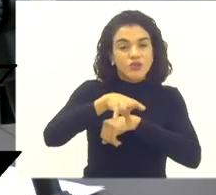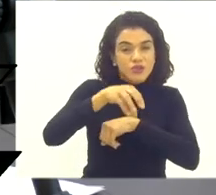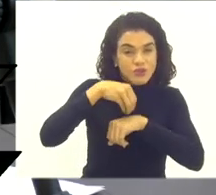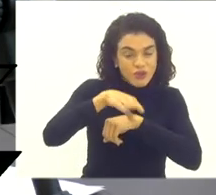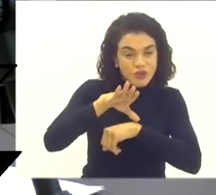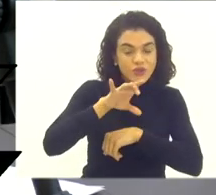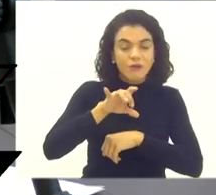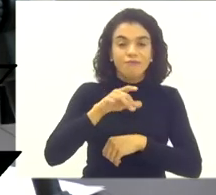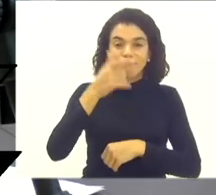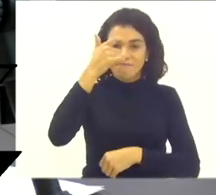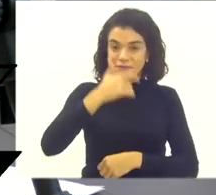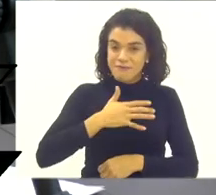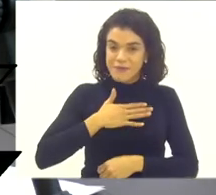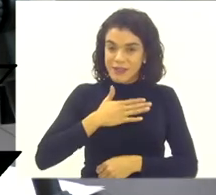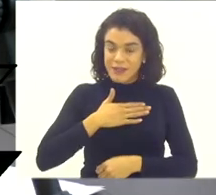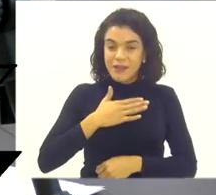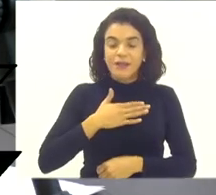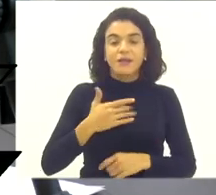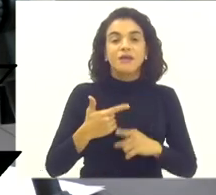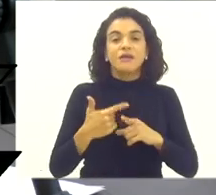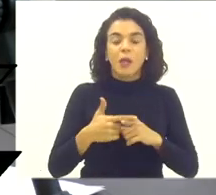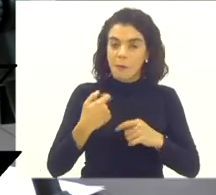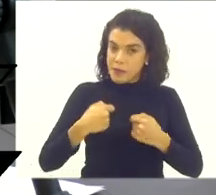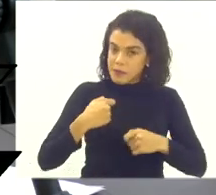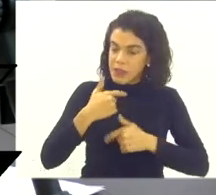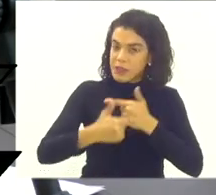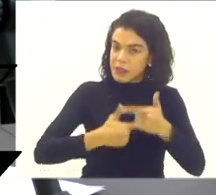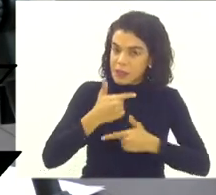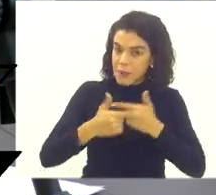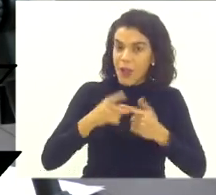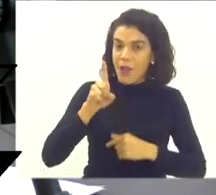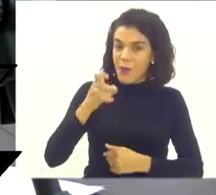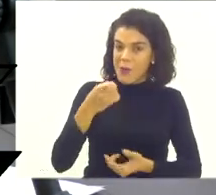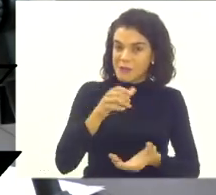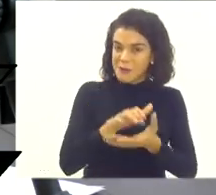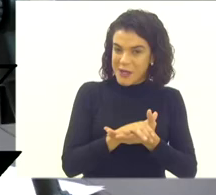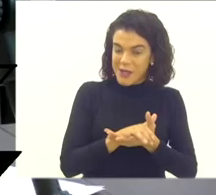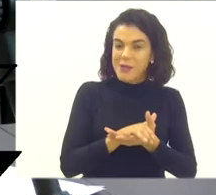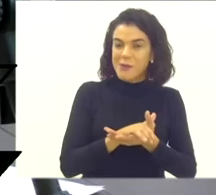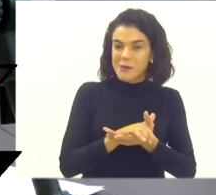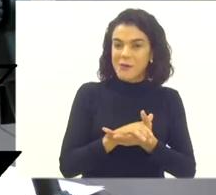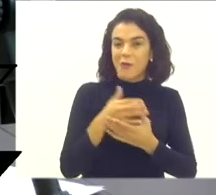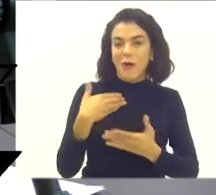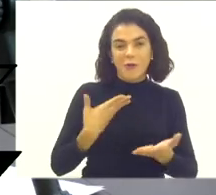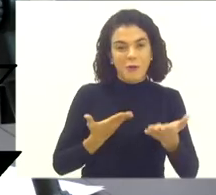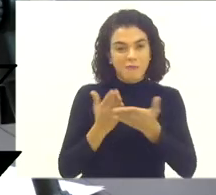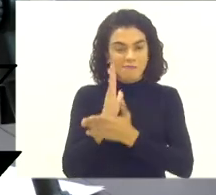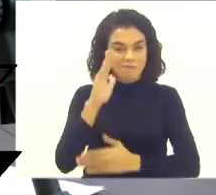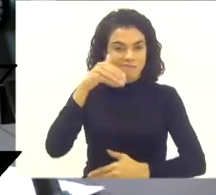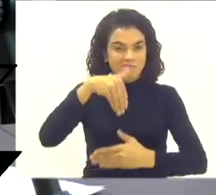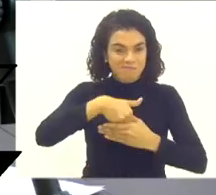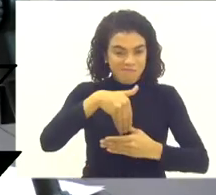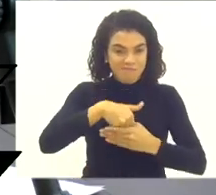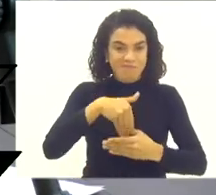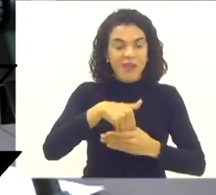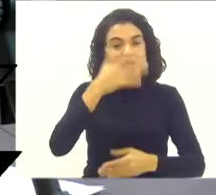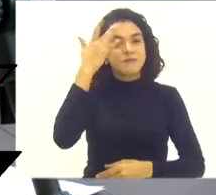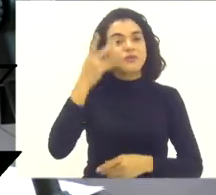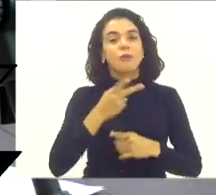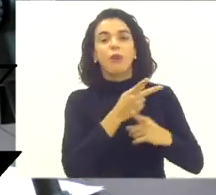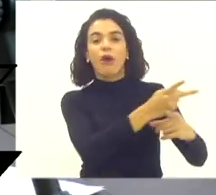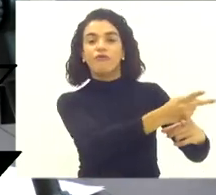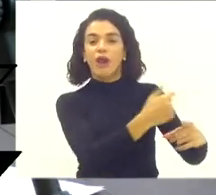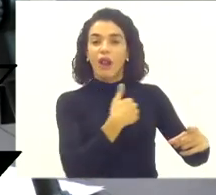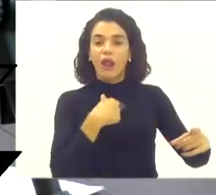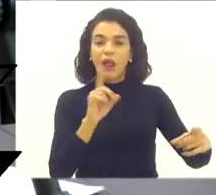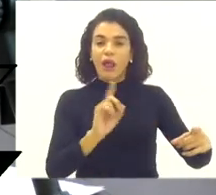uma caminhada minha em que eu tive que também trabalhar com o ex-marido quando eu me tornei deputada e que as pessoas iam direto para ele e